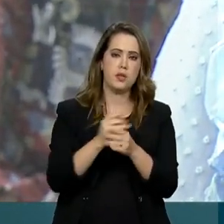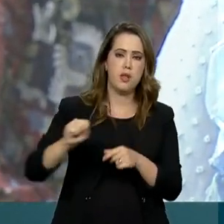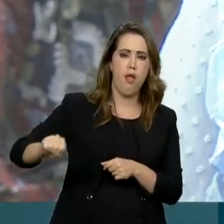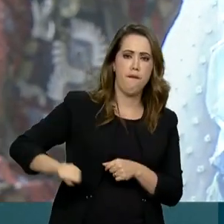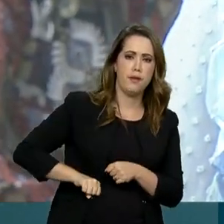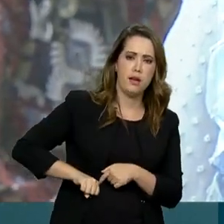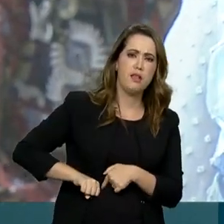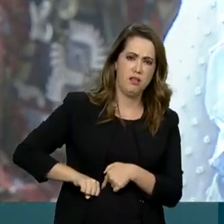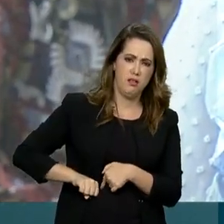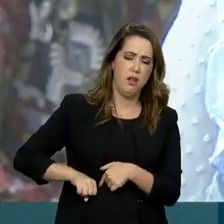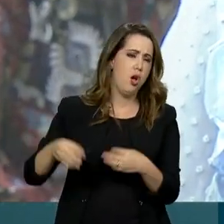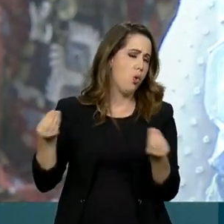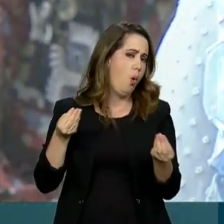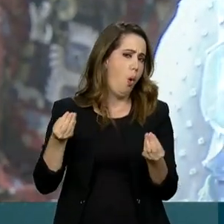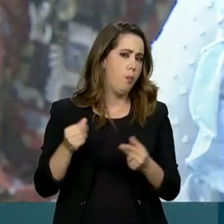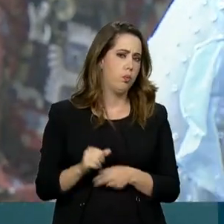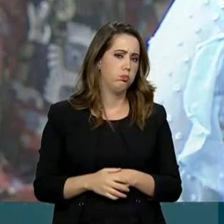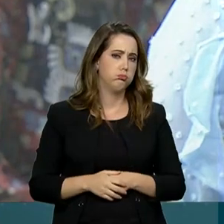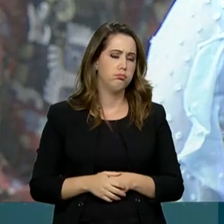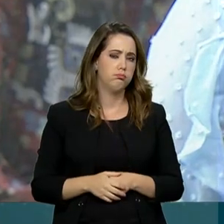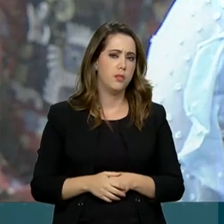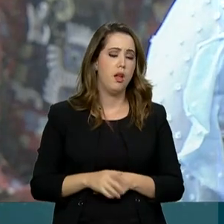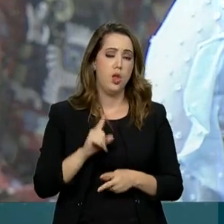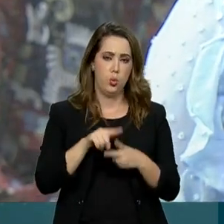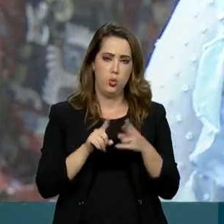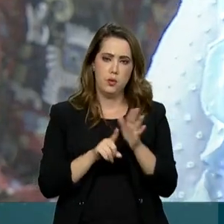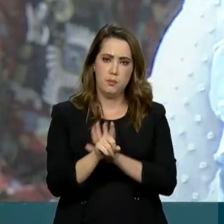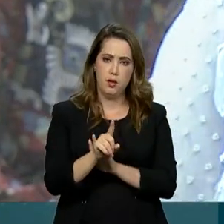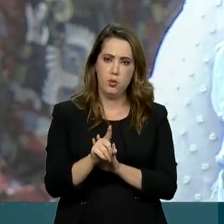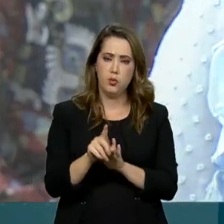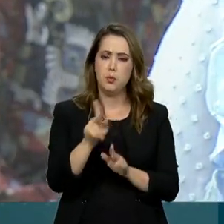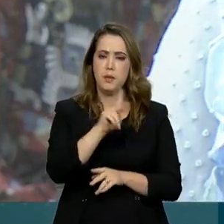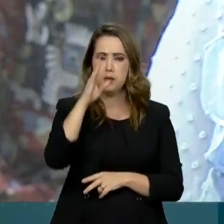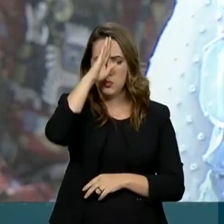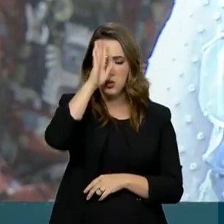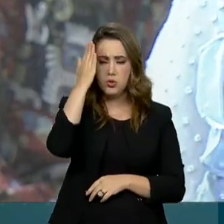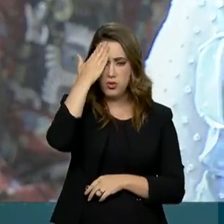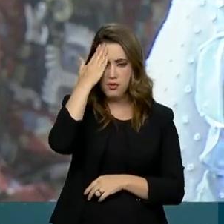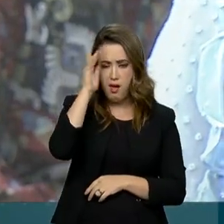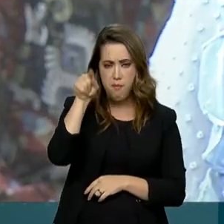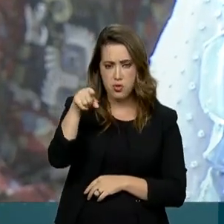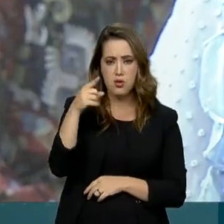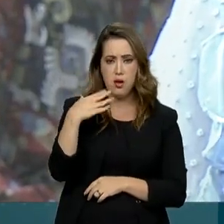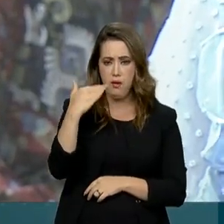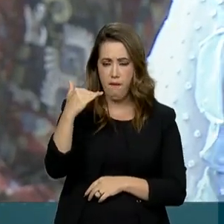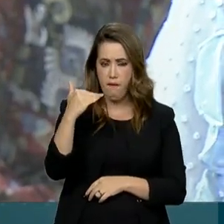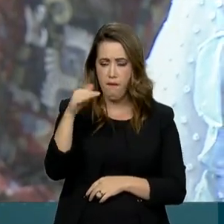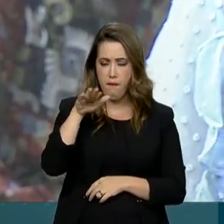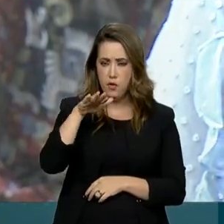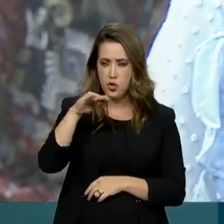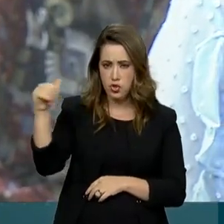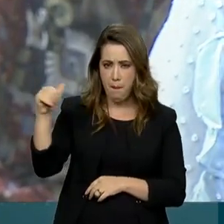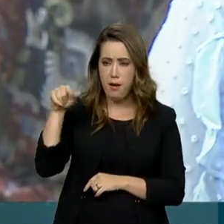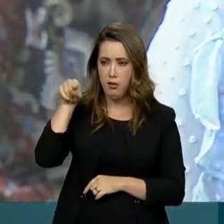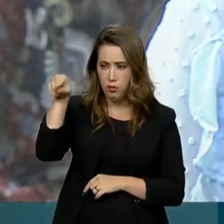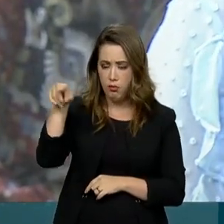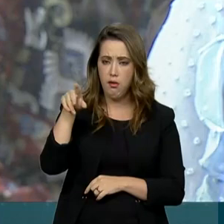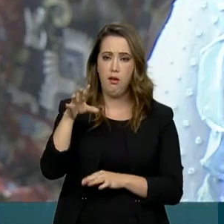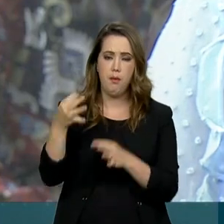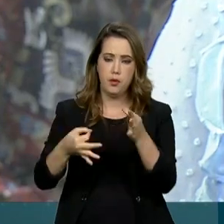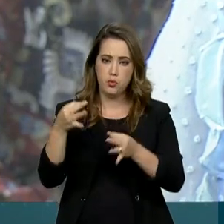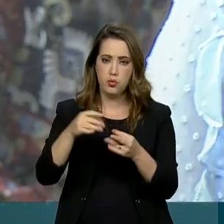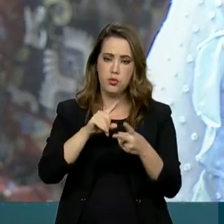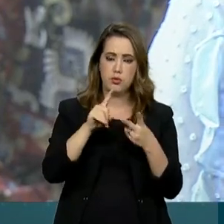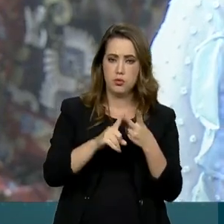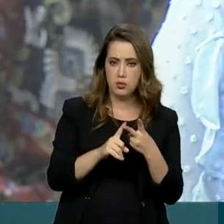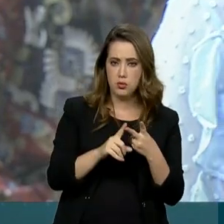sobre isso eu teria duas perguntas se o presidente já comentou isso com o senhor sobre essa intimação ea segunda pergunta época o presidente ele